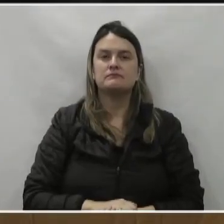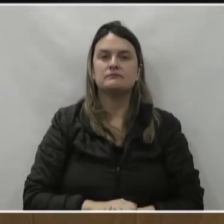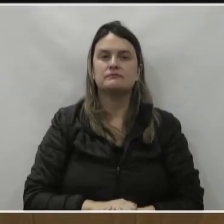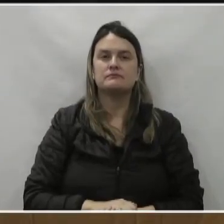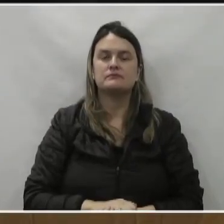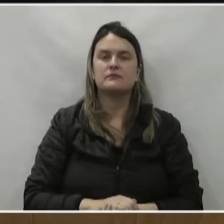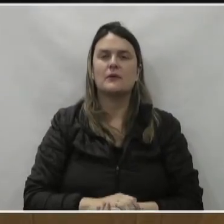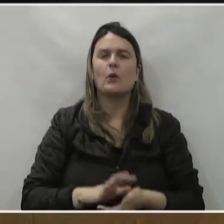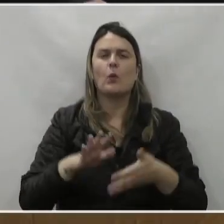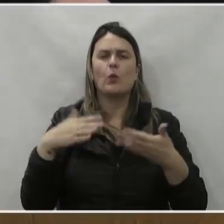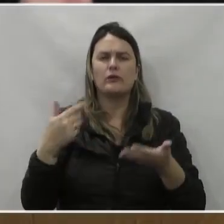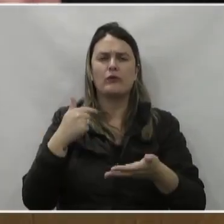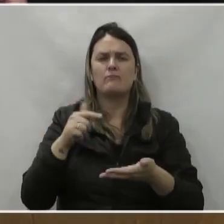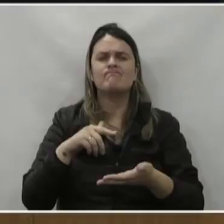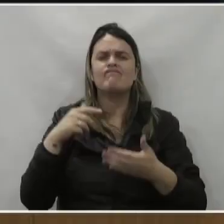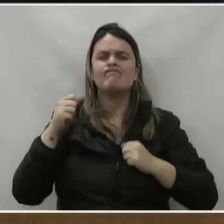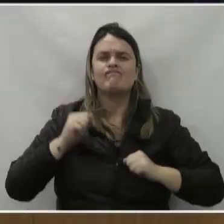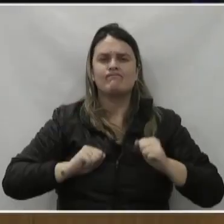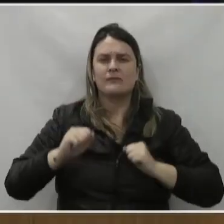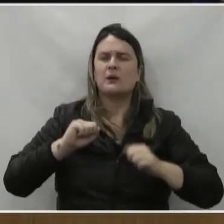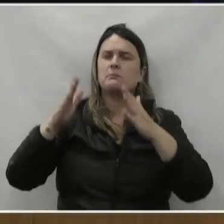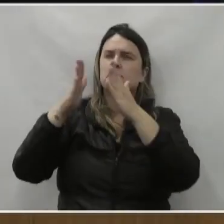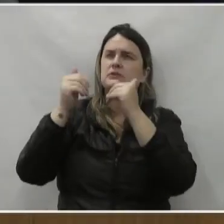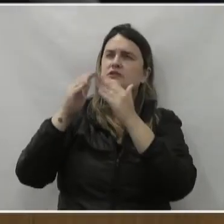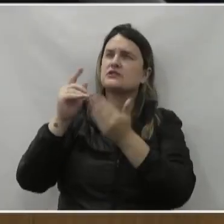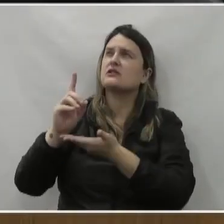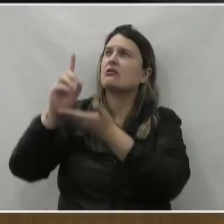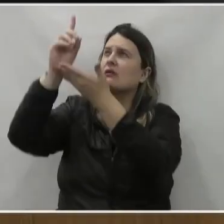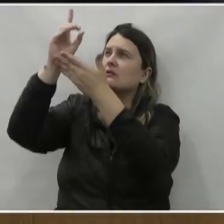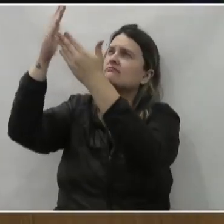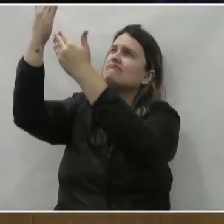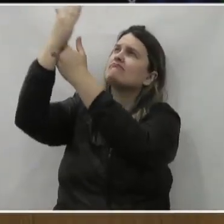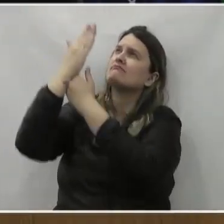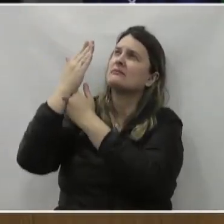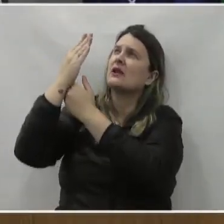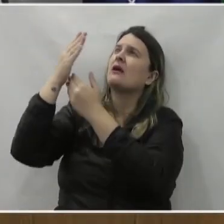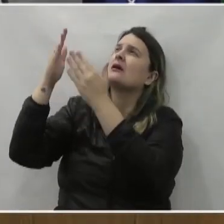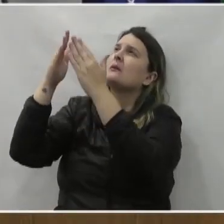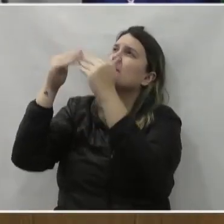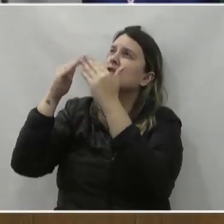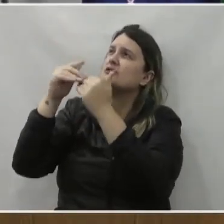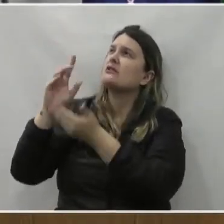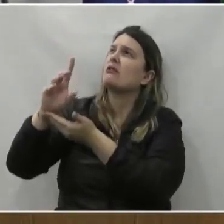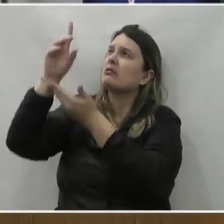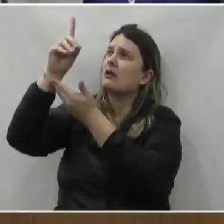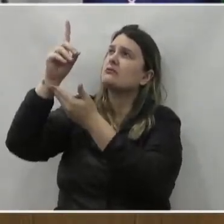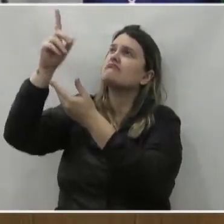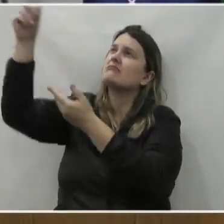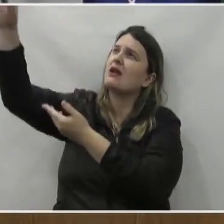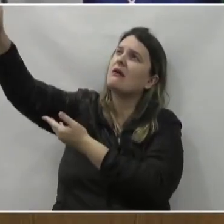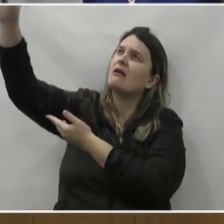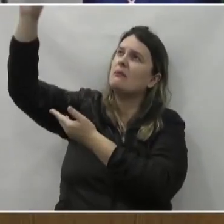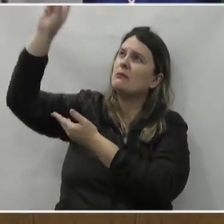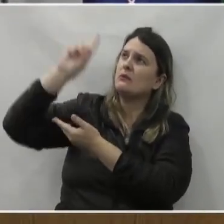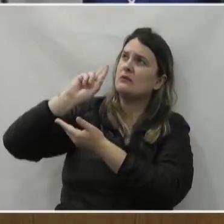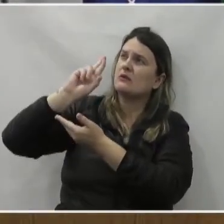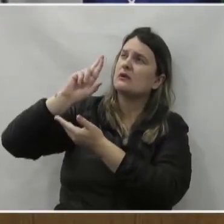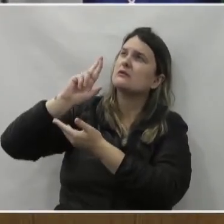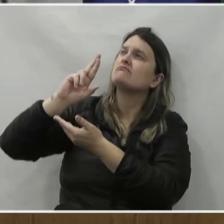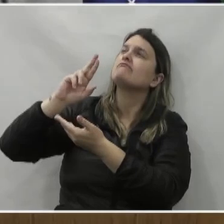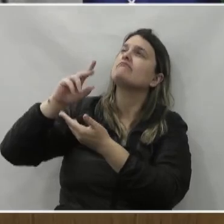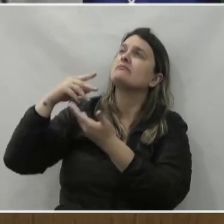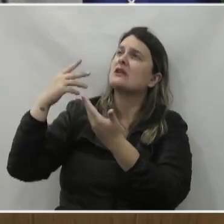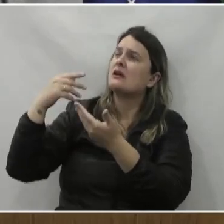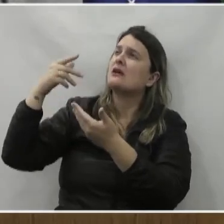Quando estive aflito, pedi ajuda a Deus, ó Senhor, e Ele me respondeu, ó